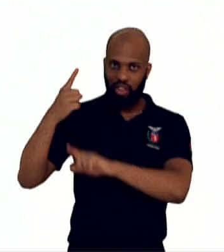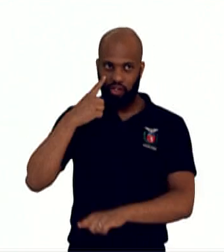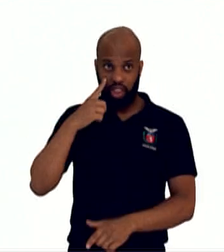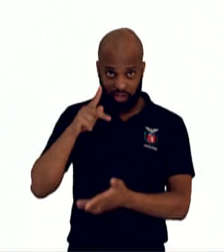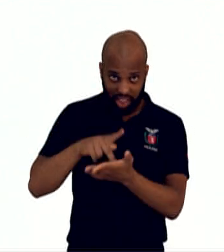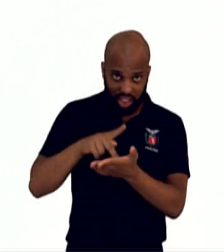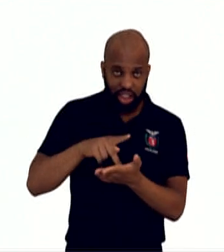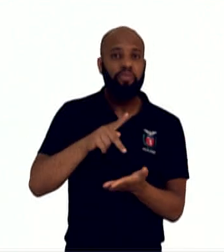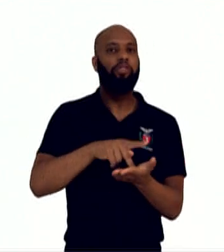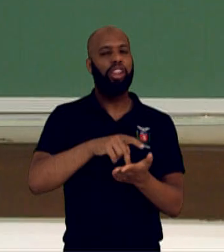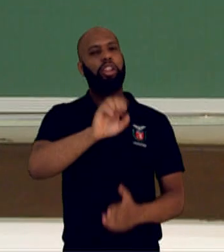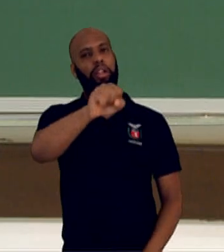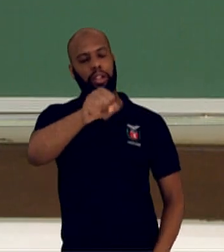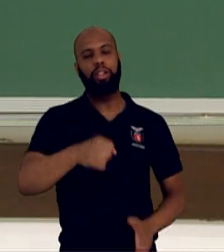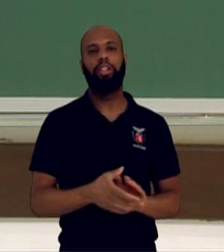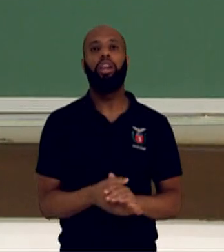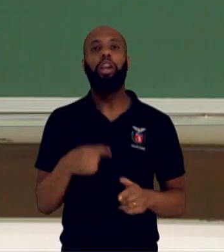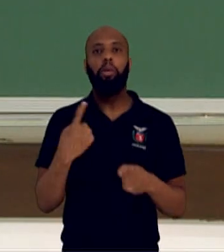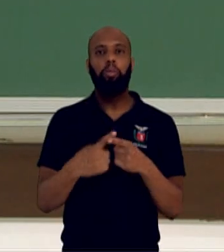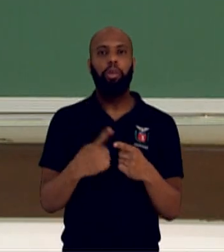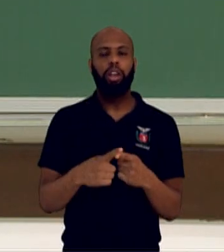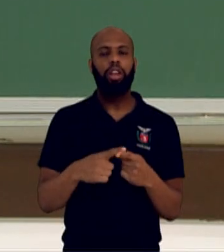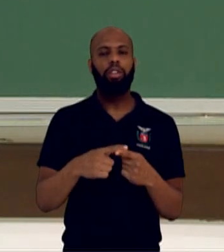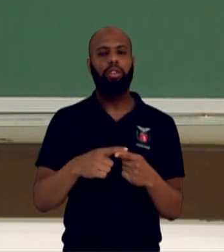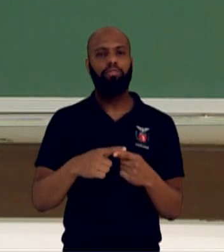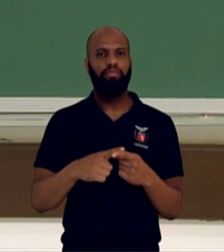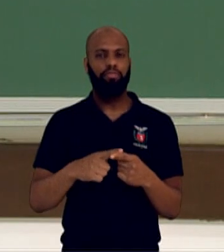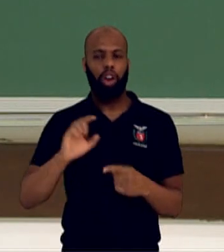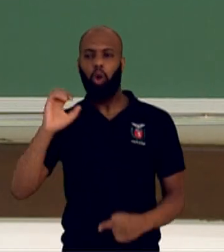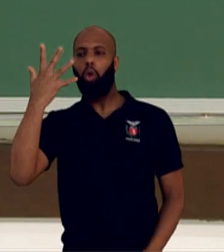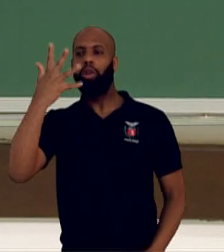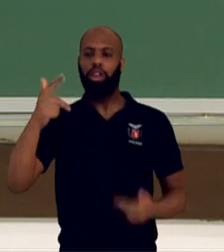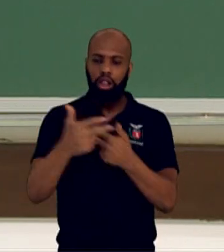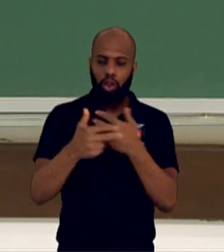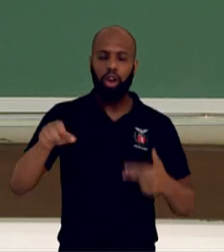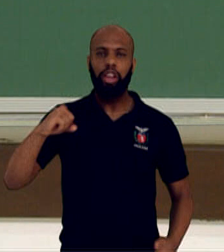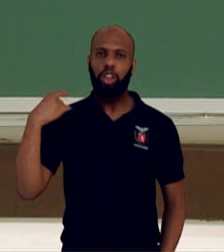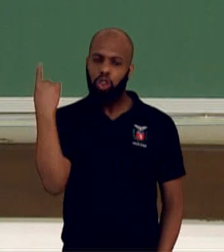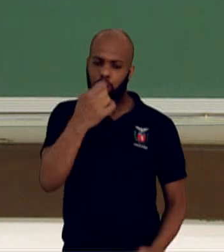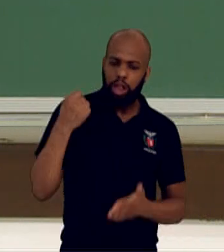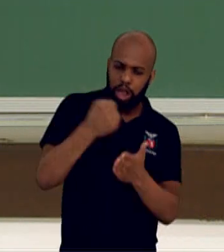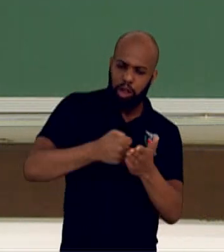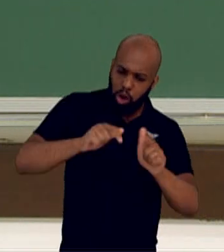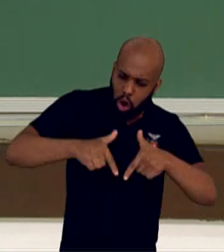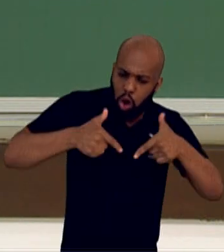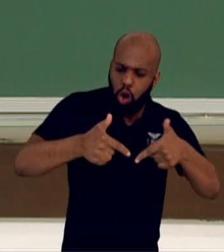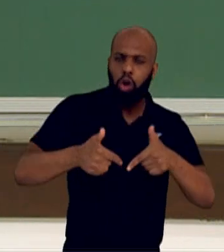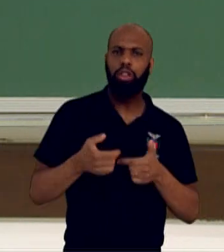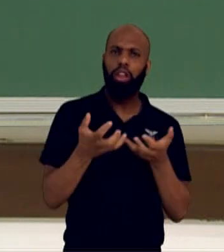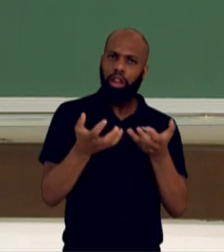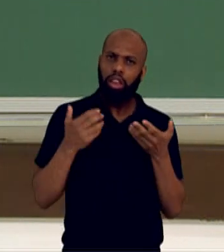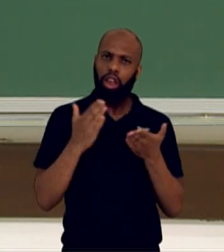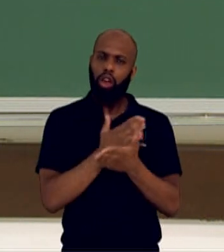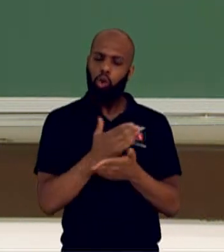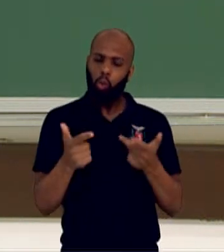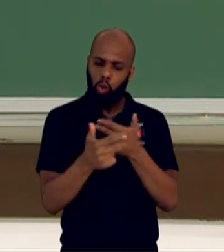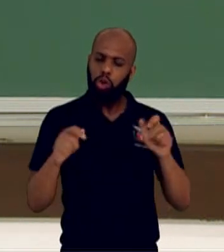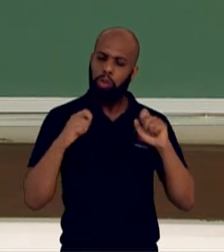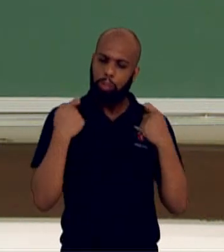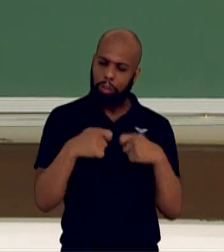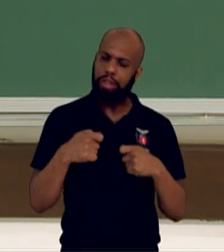verdade? É verdade, né, pessoal? As coisas acontecem quando a gente vai à luta, né? Então, quando a gente quer alguma coisa, tem